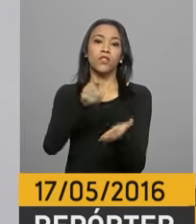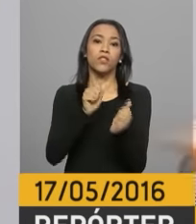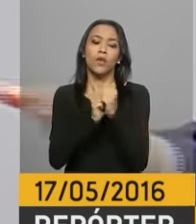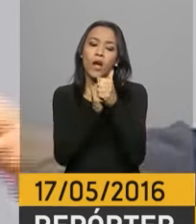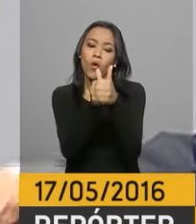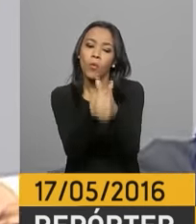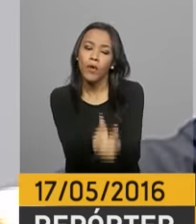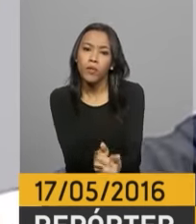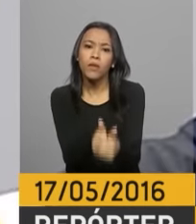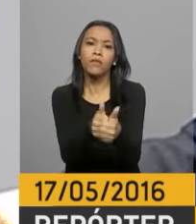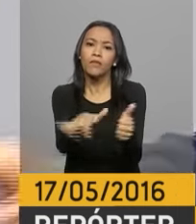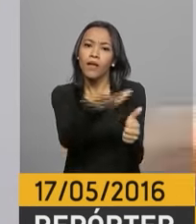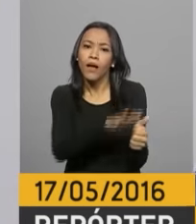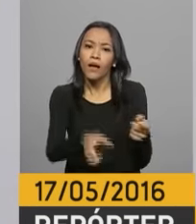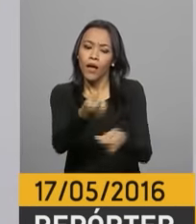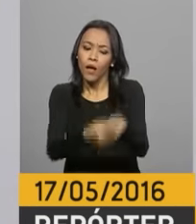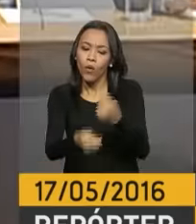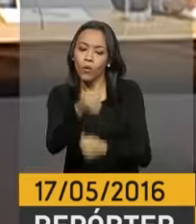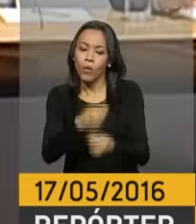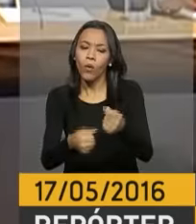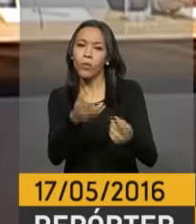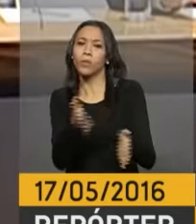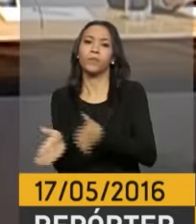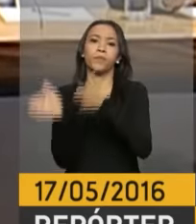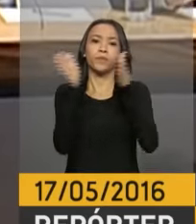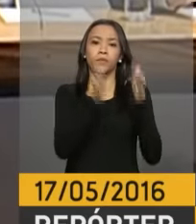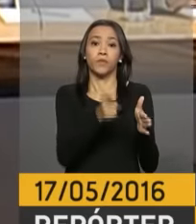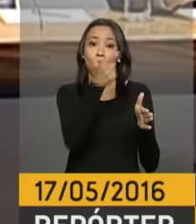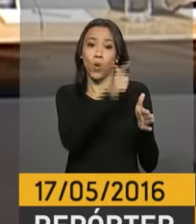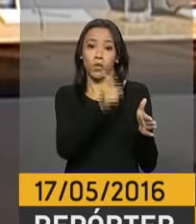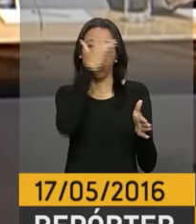Econômico. O Carlos Hamilton,